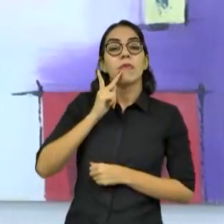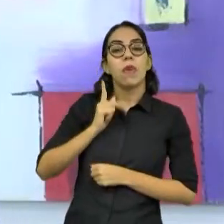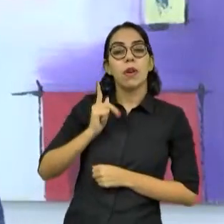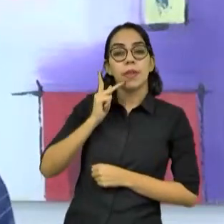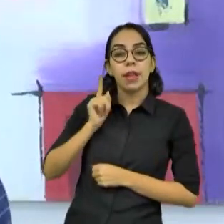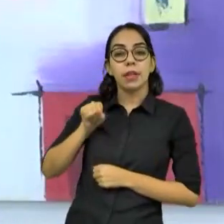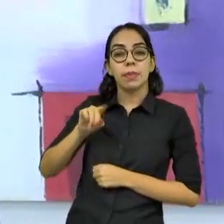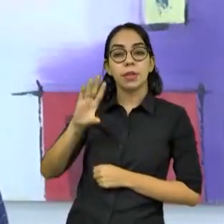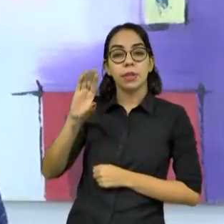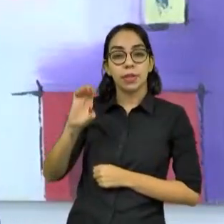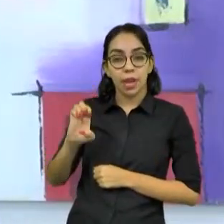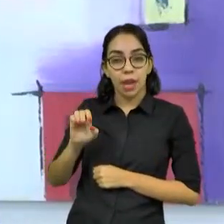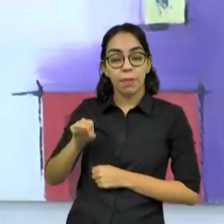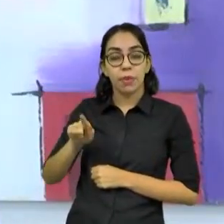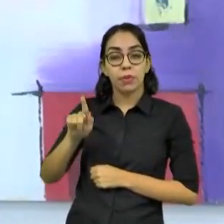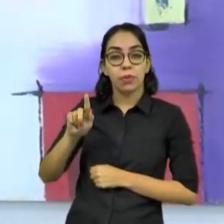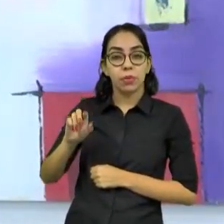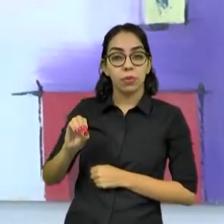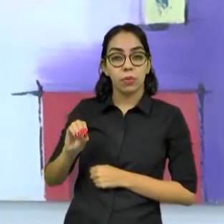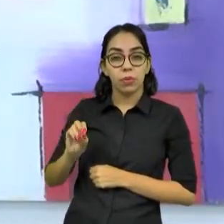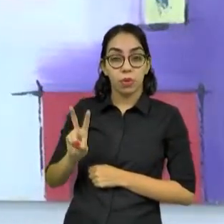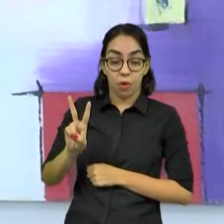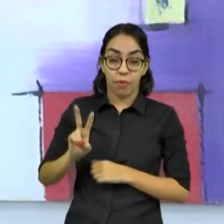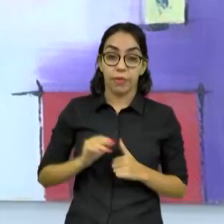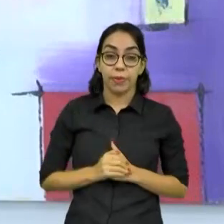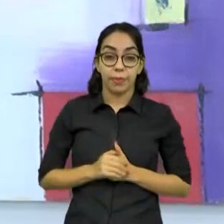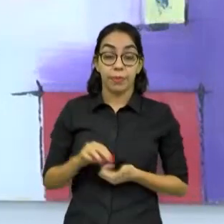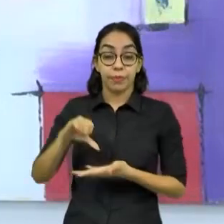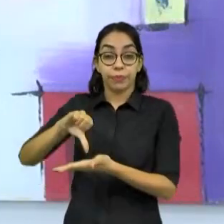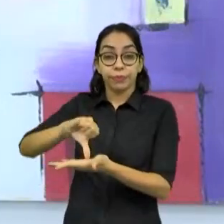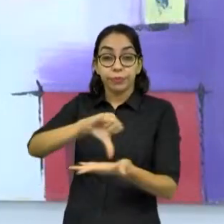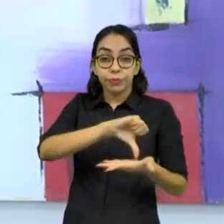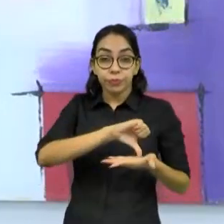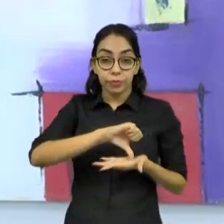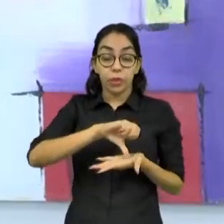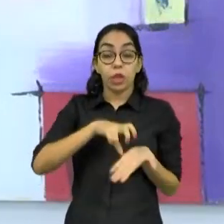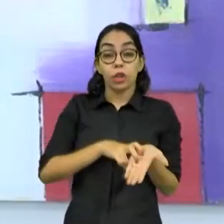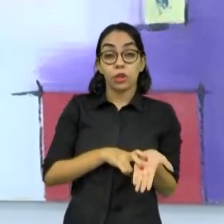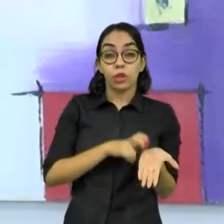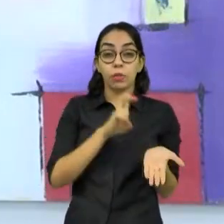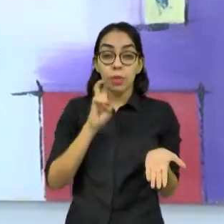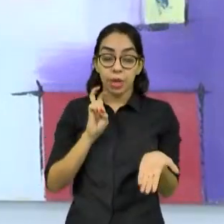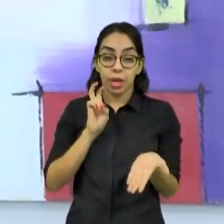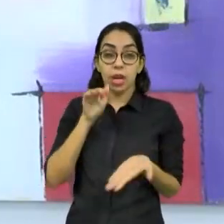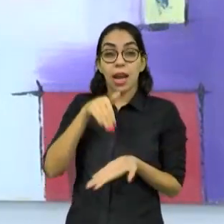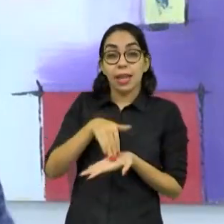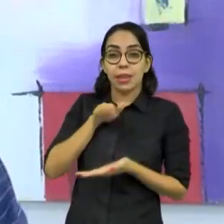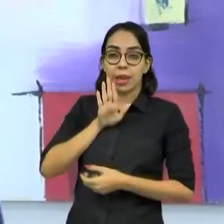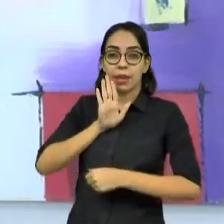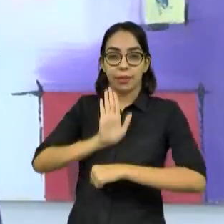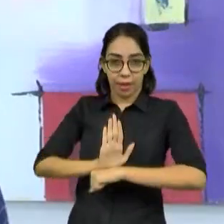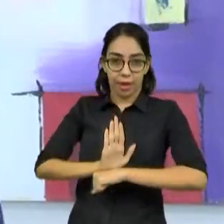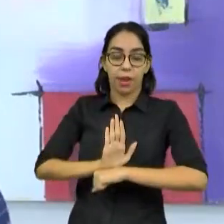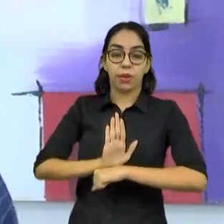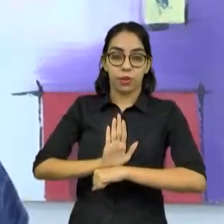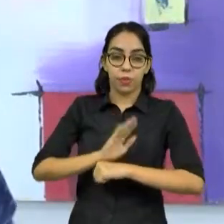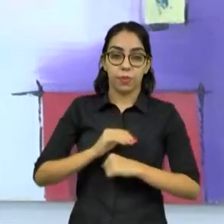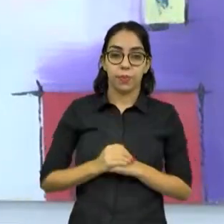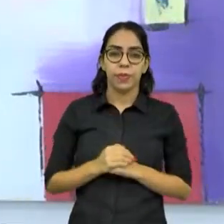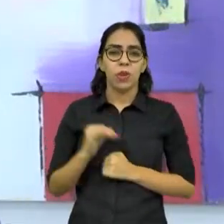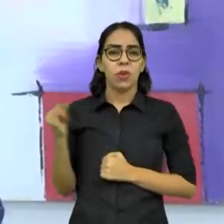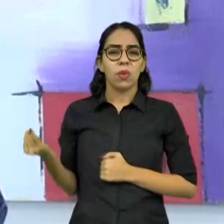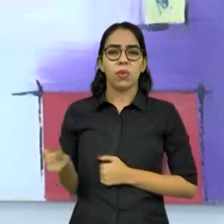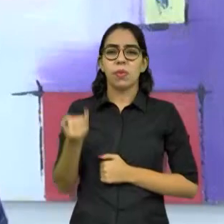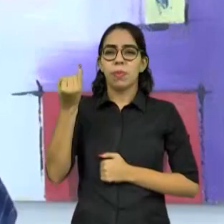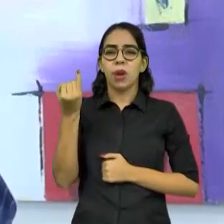fortaleza.ce.gov.br. Os centros de vacinação estão funcionando das 9 horas da manhã até as 17 horas e é de suma importância, se você